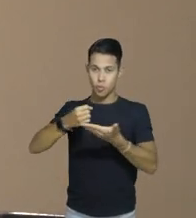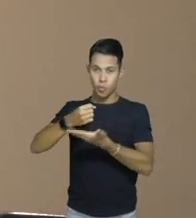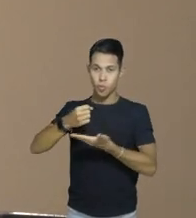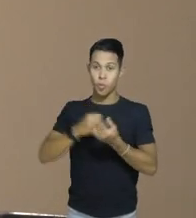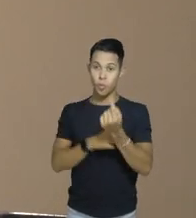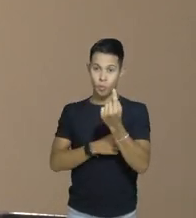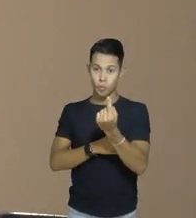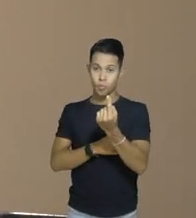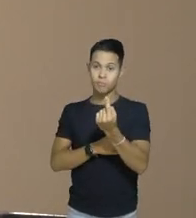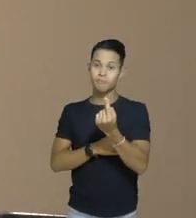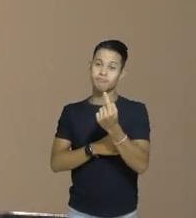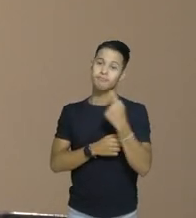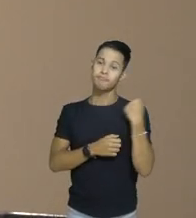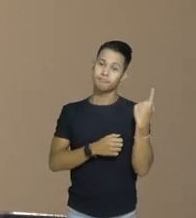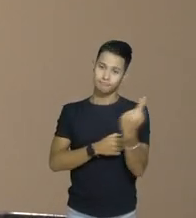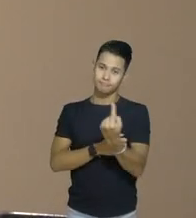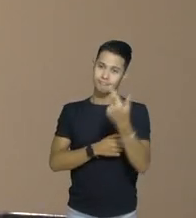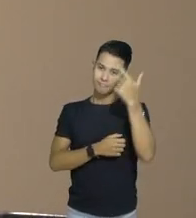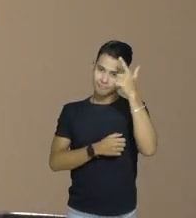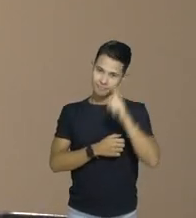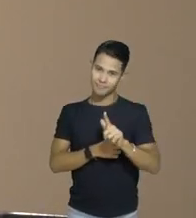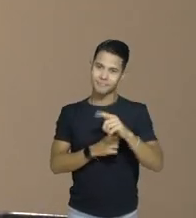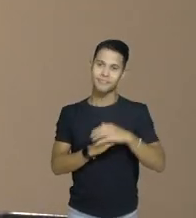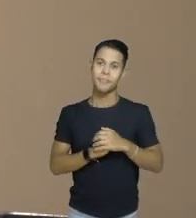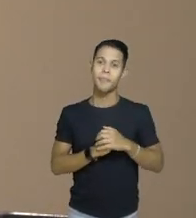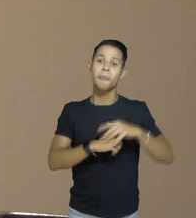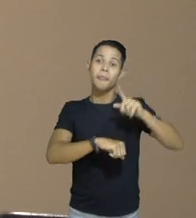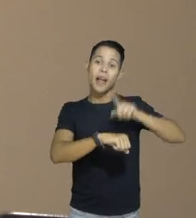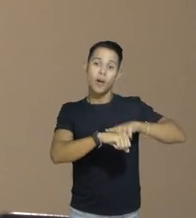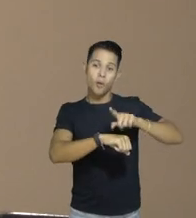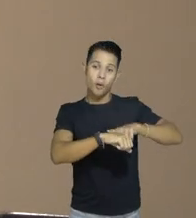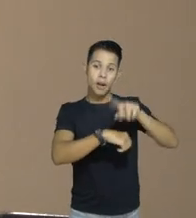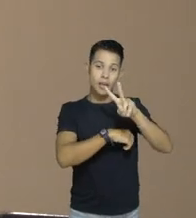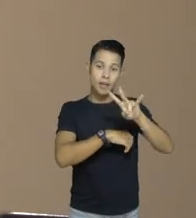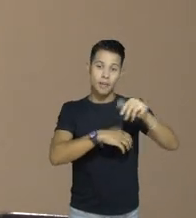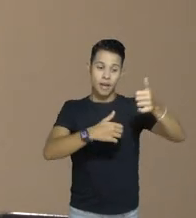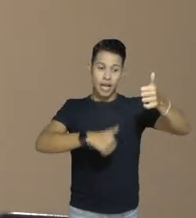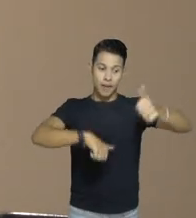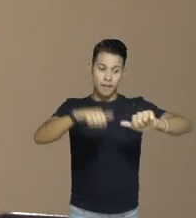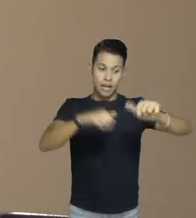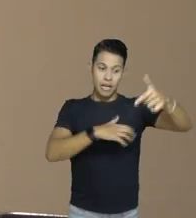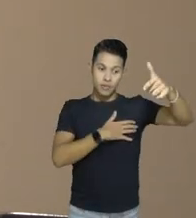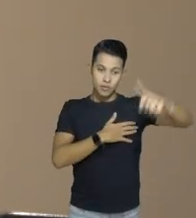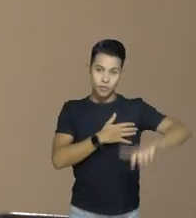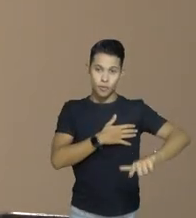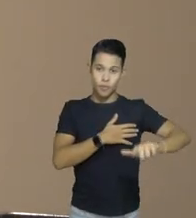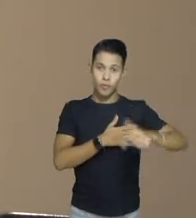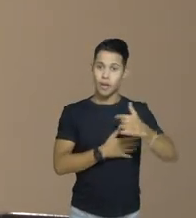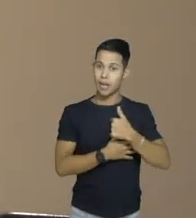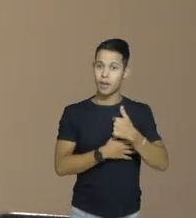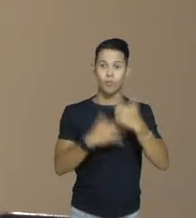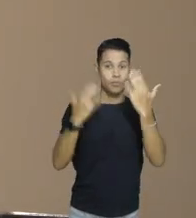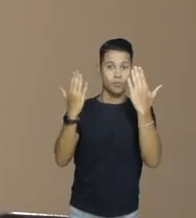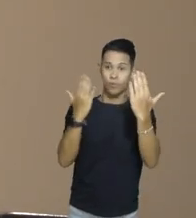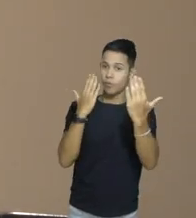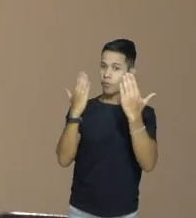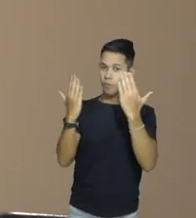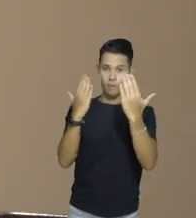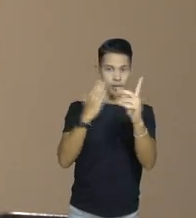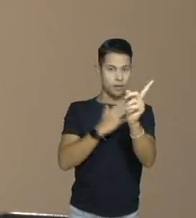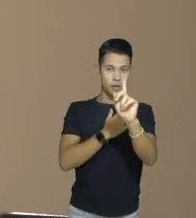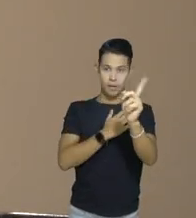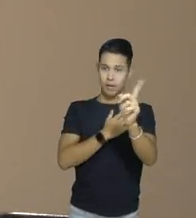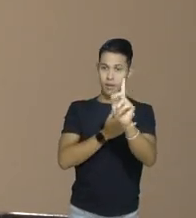consegue. Uhum. E aí, quando a gente vai reavaliar, eu não vou comparar com o resultado para